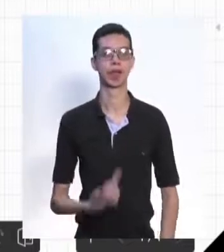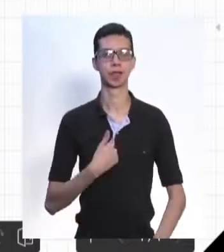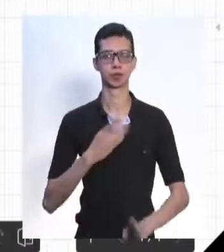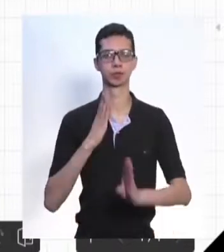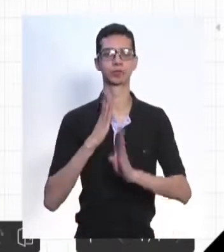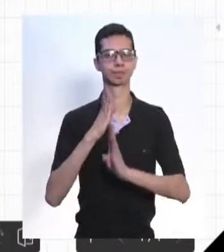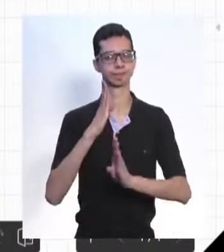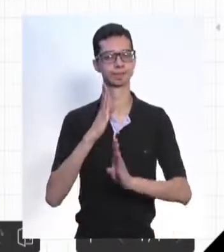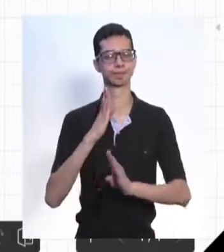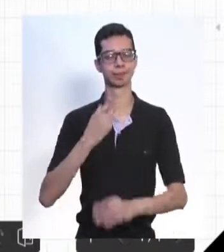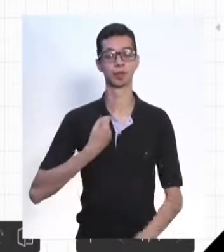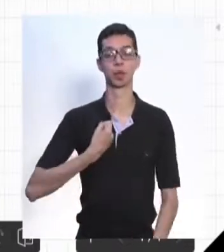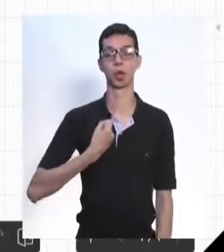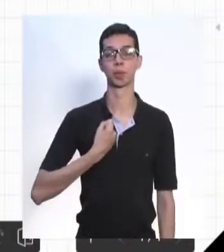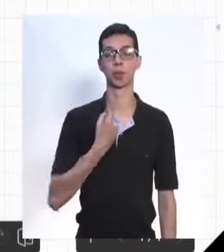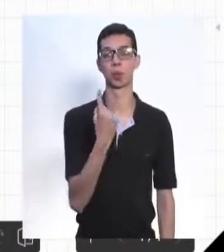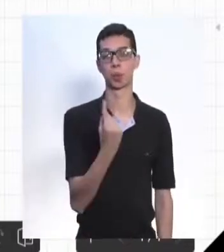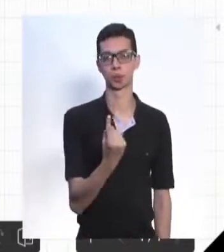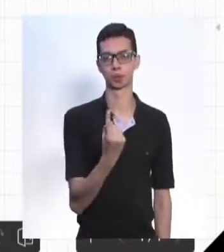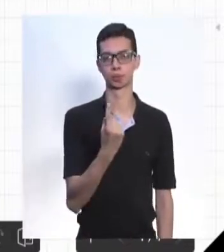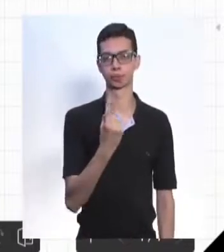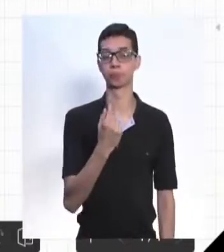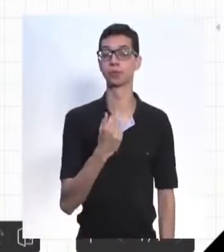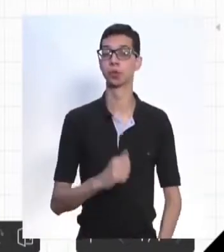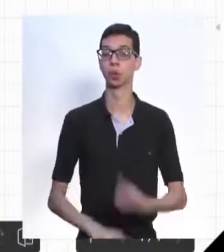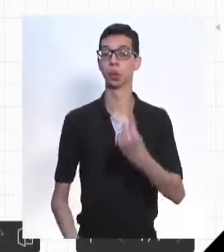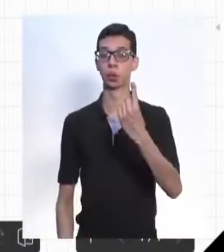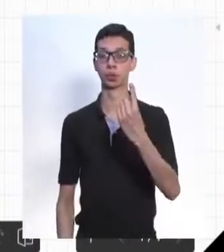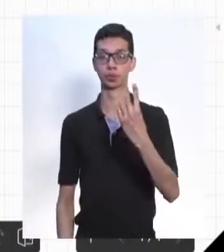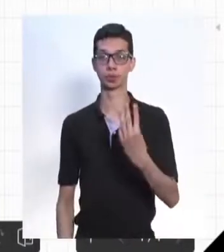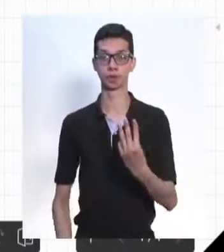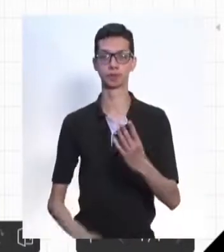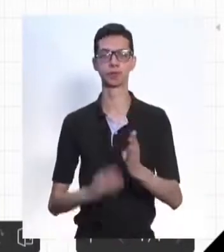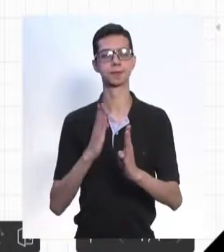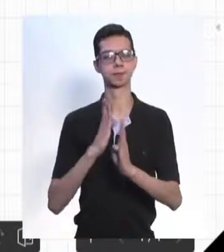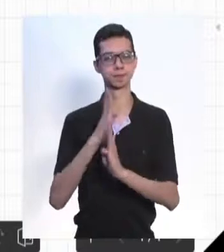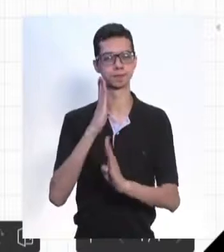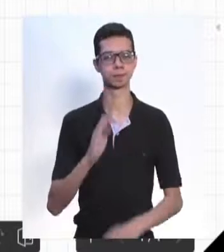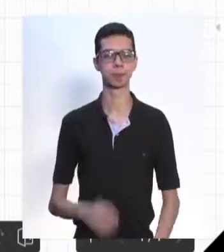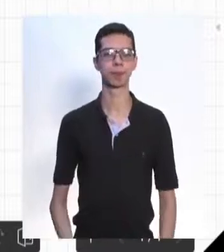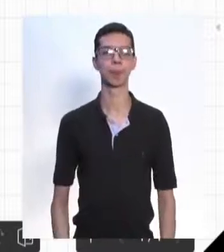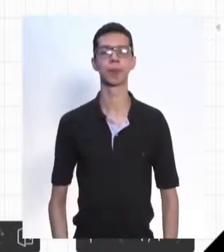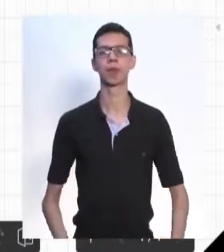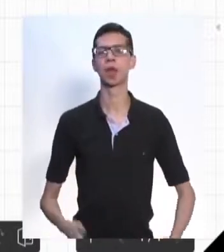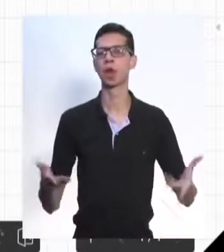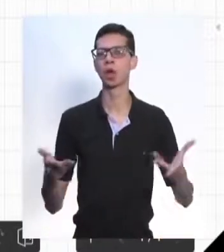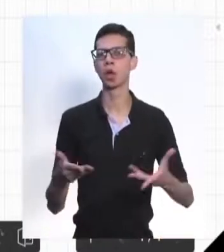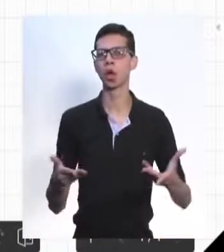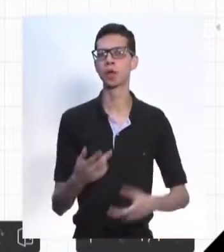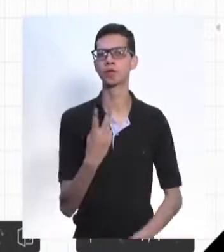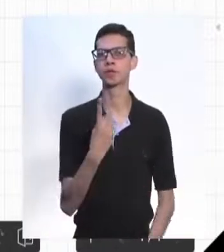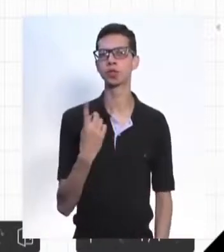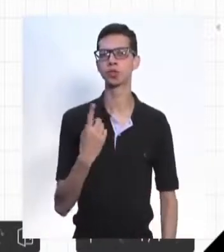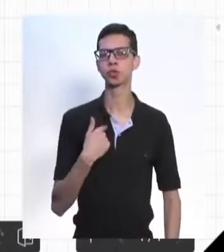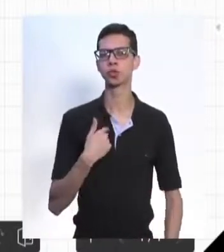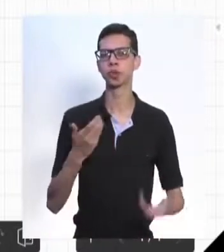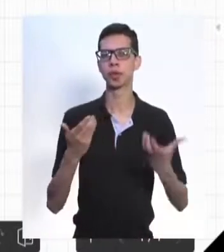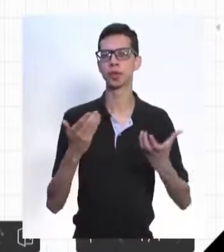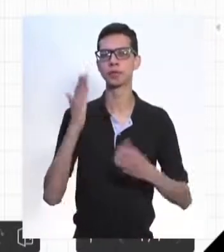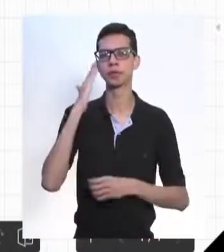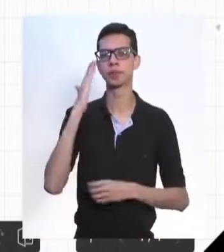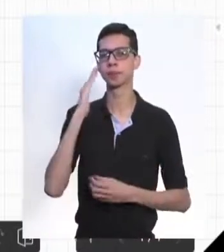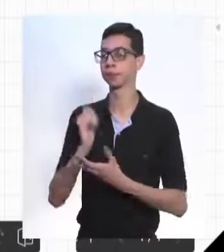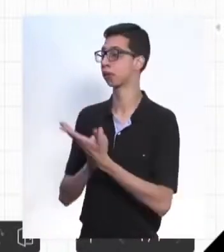1. Então, 1 e 3 aí, eu consigo encontrar os valores. Aí eu quero encontrar o 21 ali,